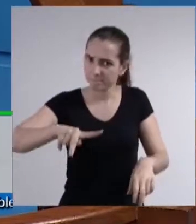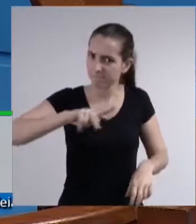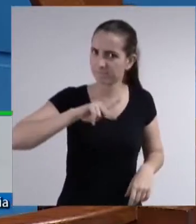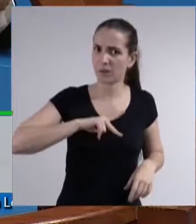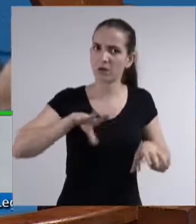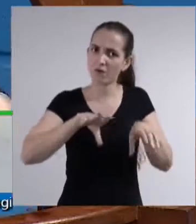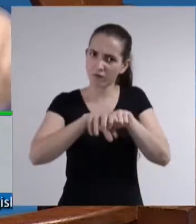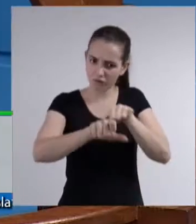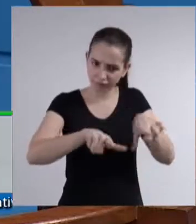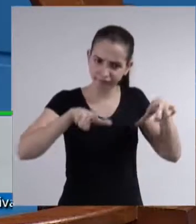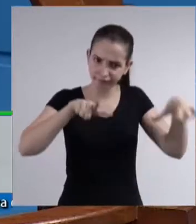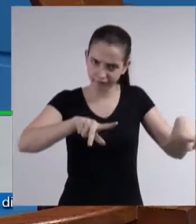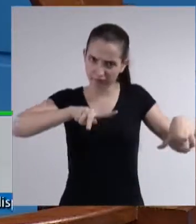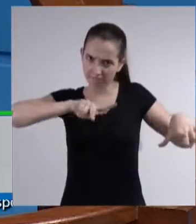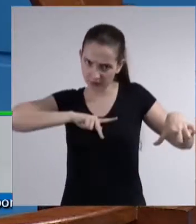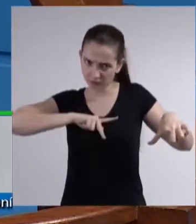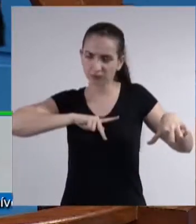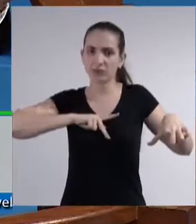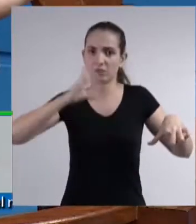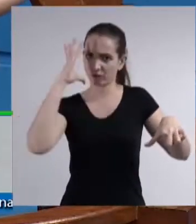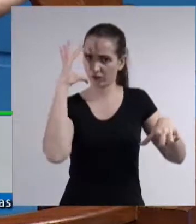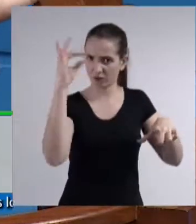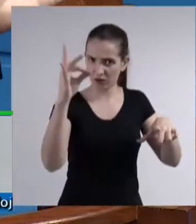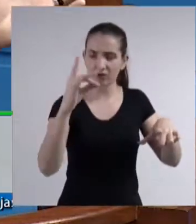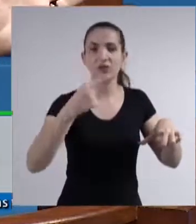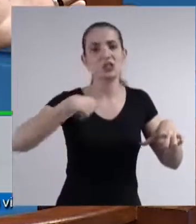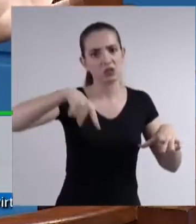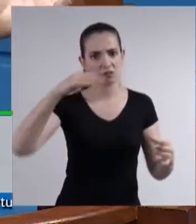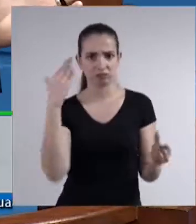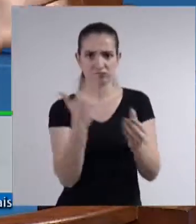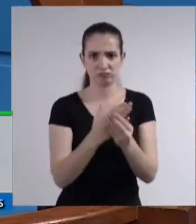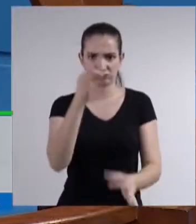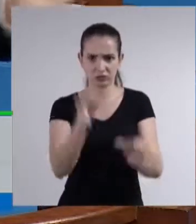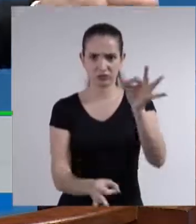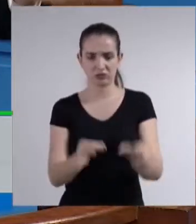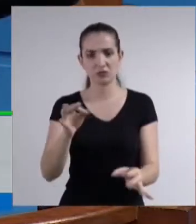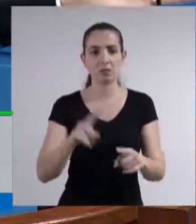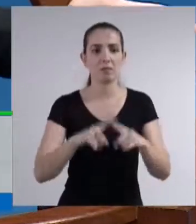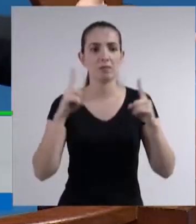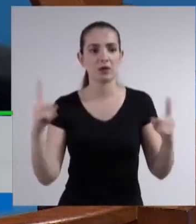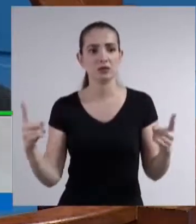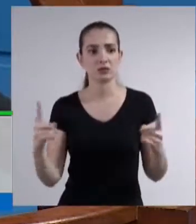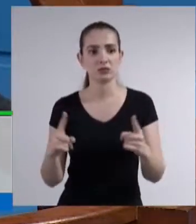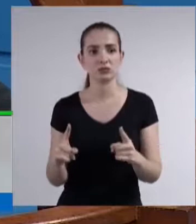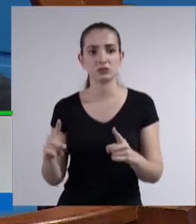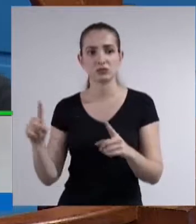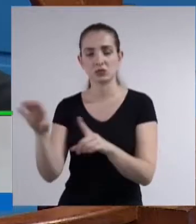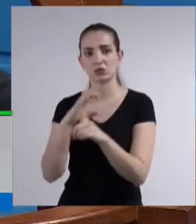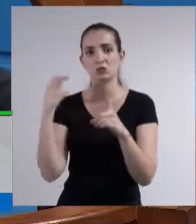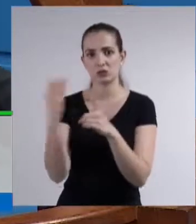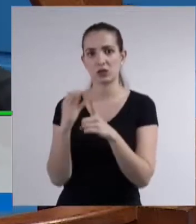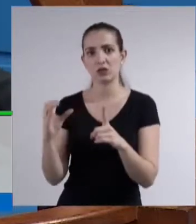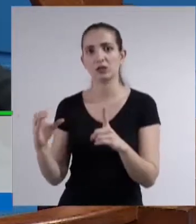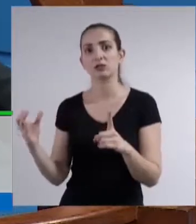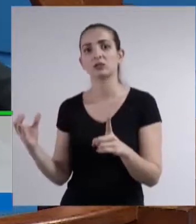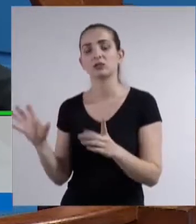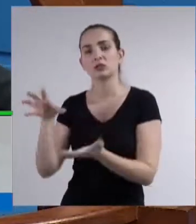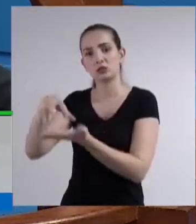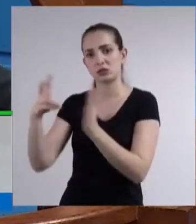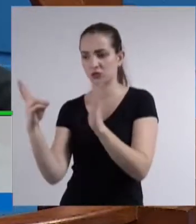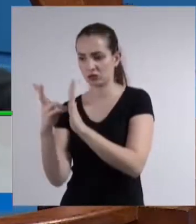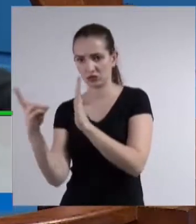proprietários, têm os seus direitos, vão brigar na justiça por aquilo. Agora, os índios entraram lá porque tem um